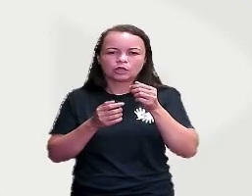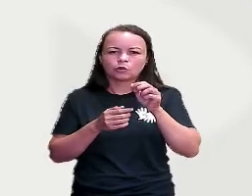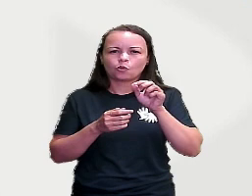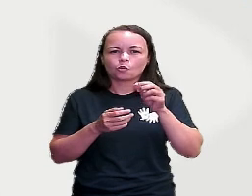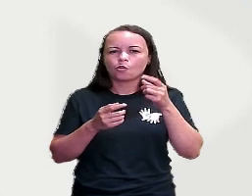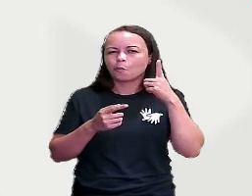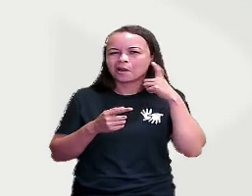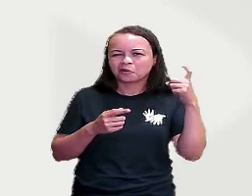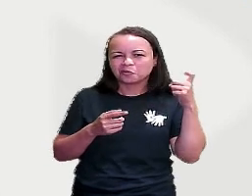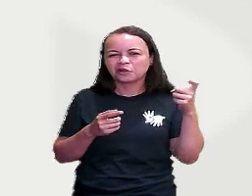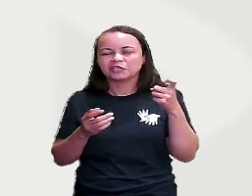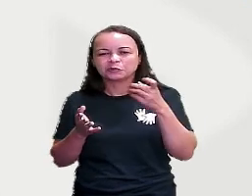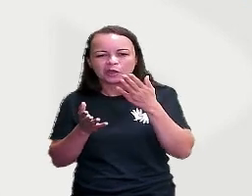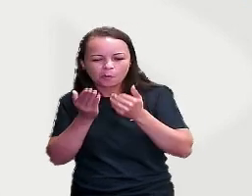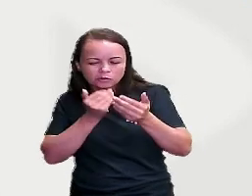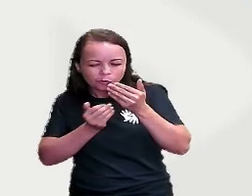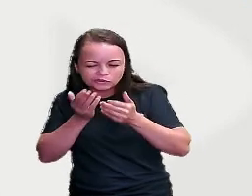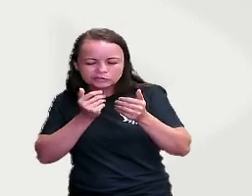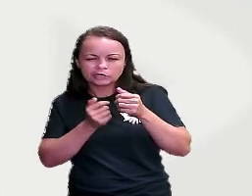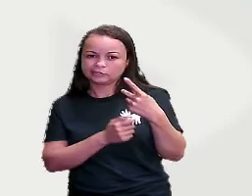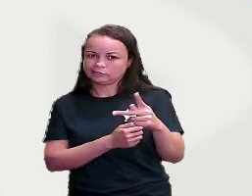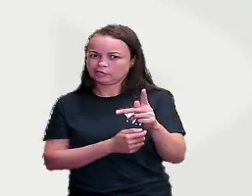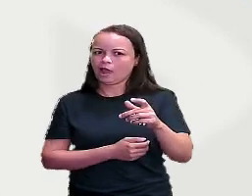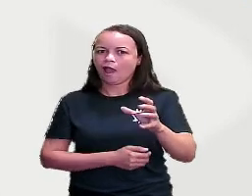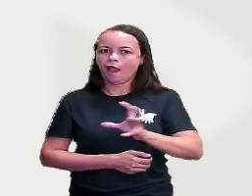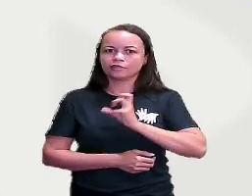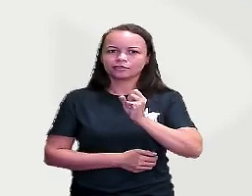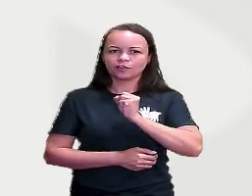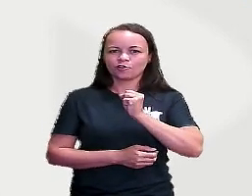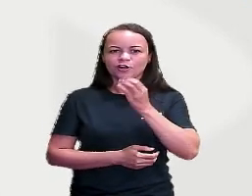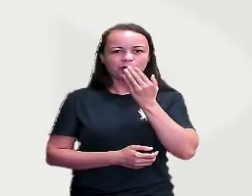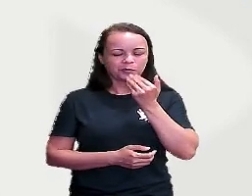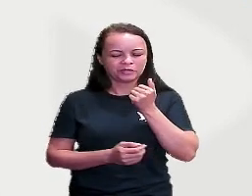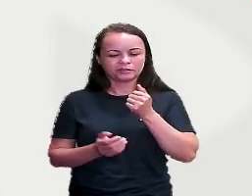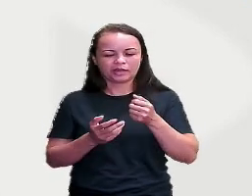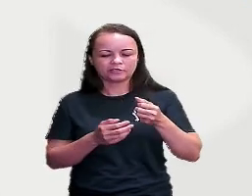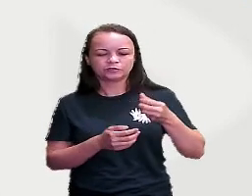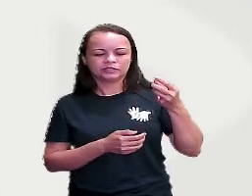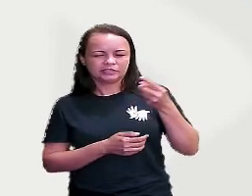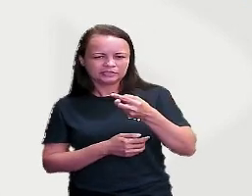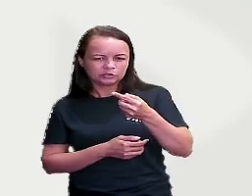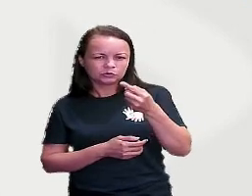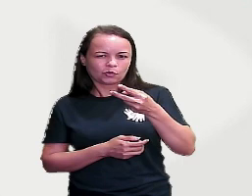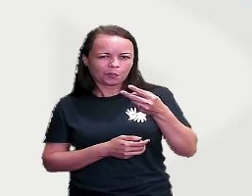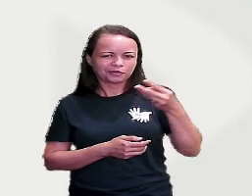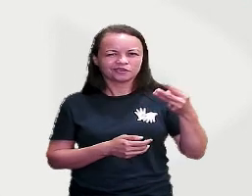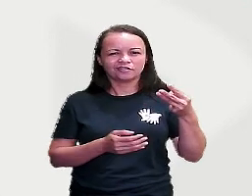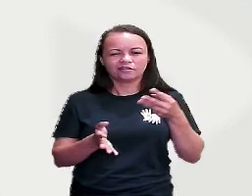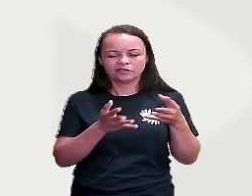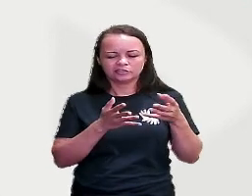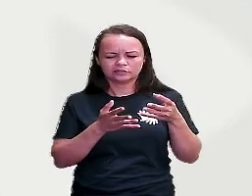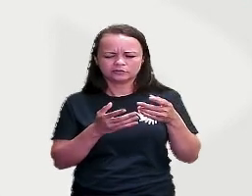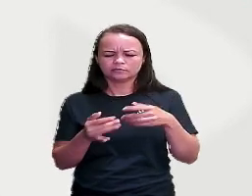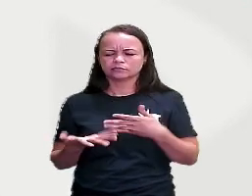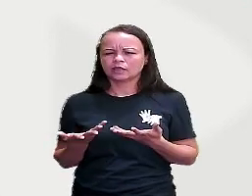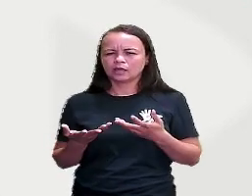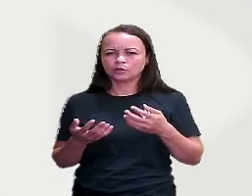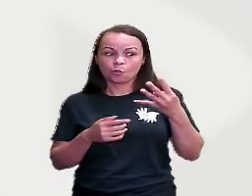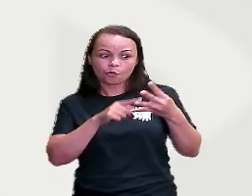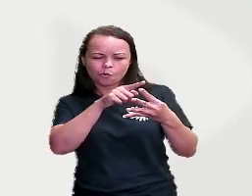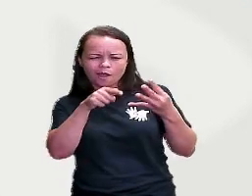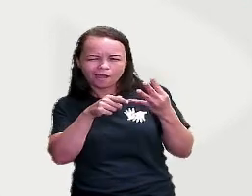comendo lá, que a Magali adora comer, né? No terceiro também. E no quarto, ó, engraçado, depois do almoço me